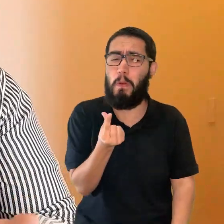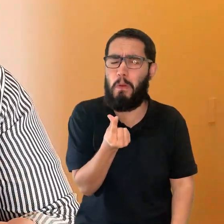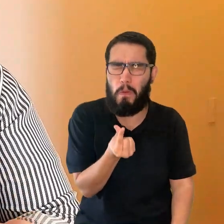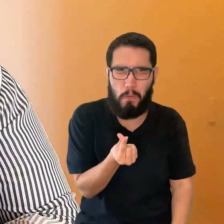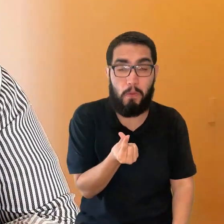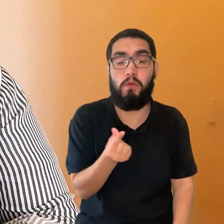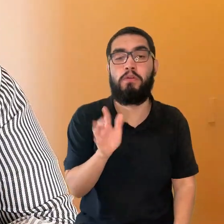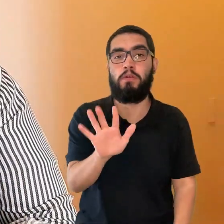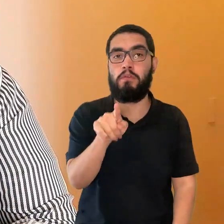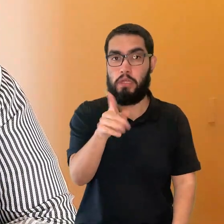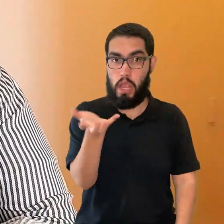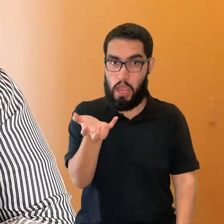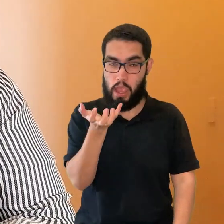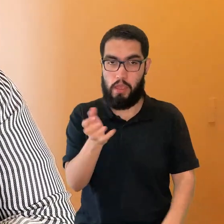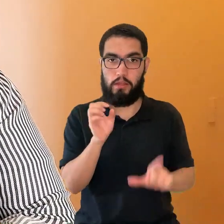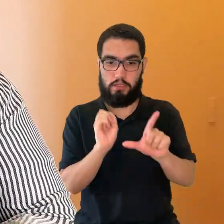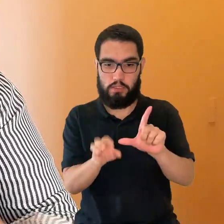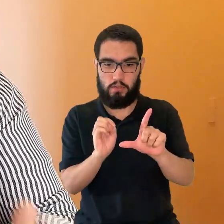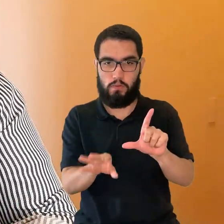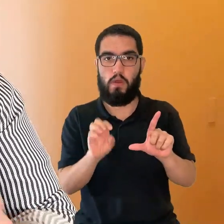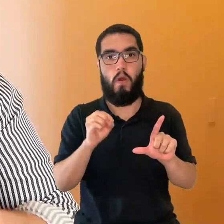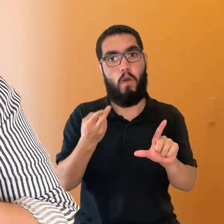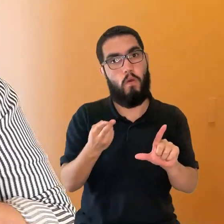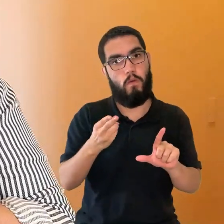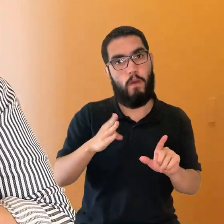fazer uma licenciatura ou